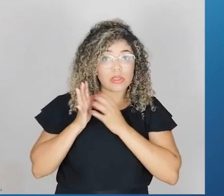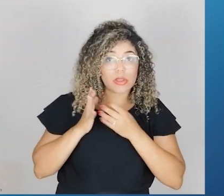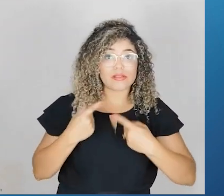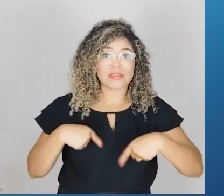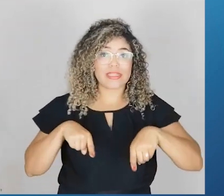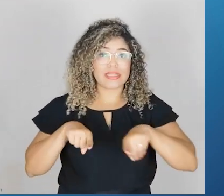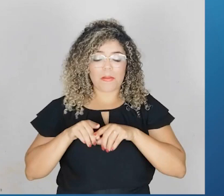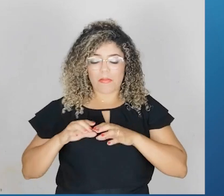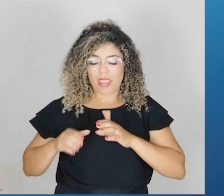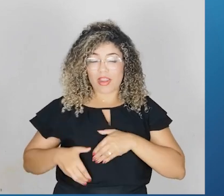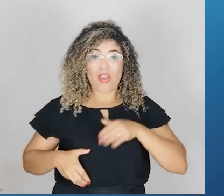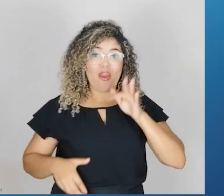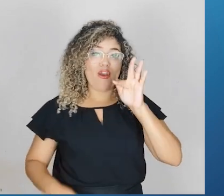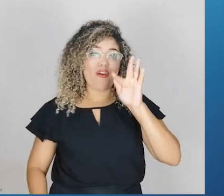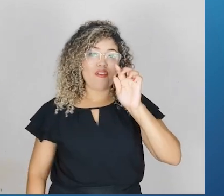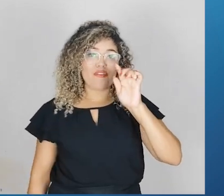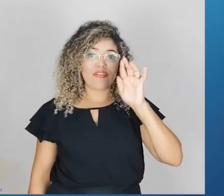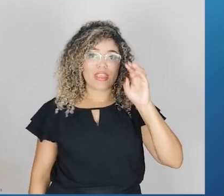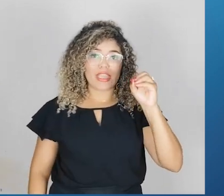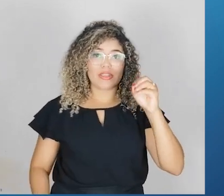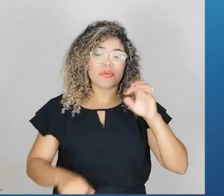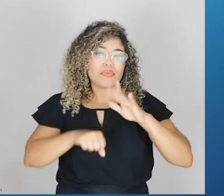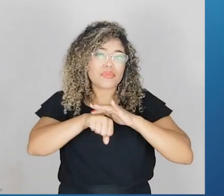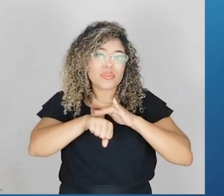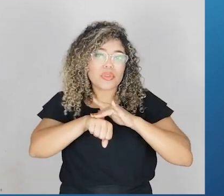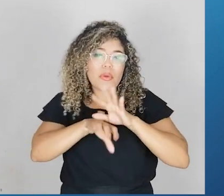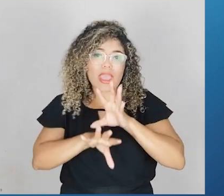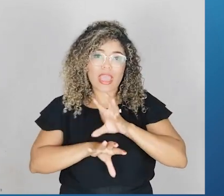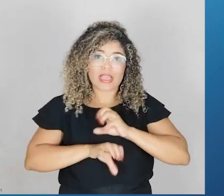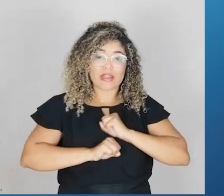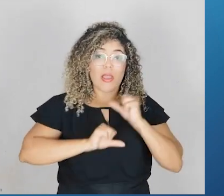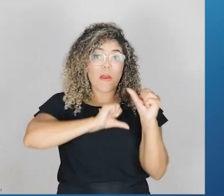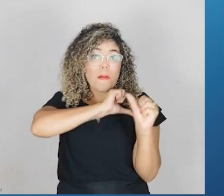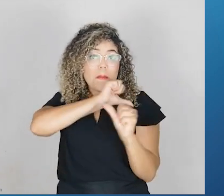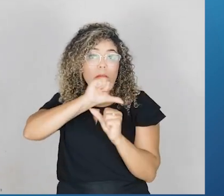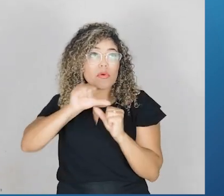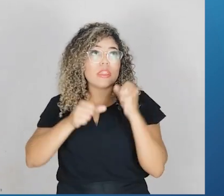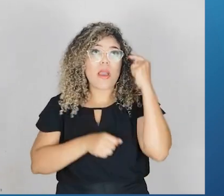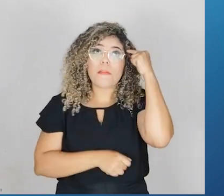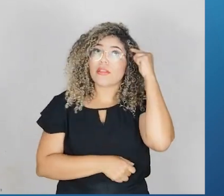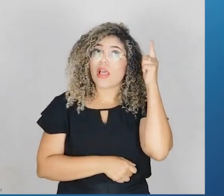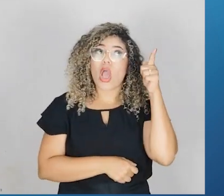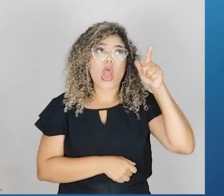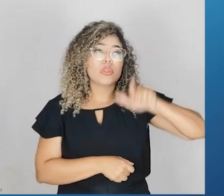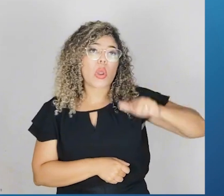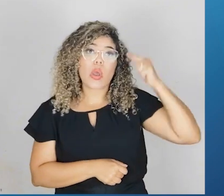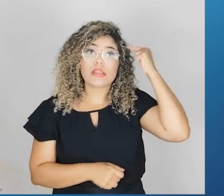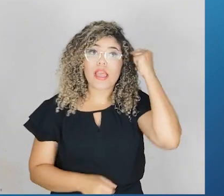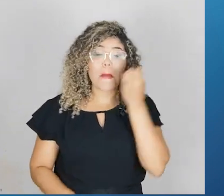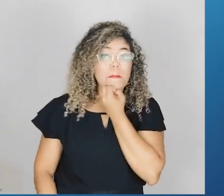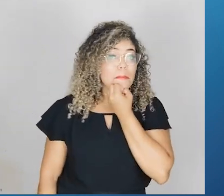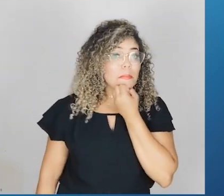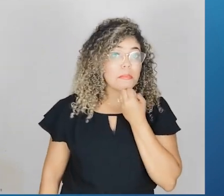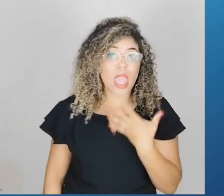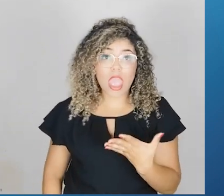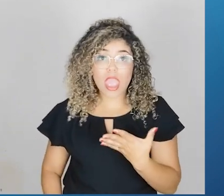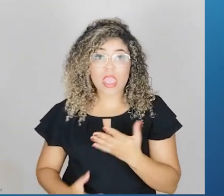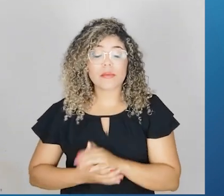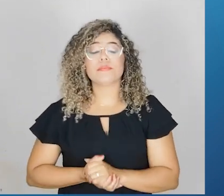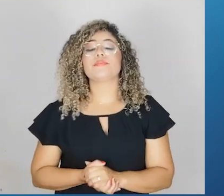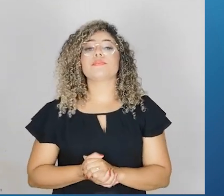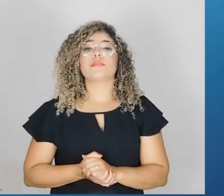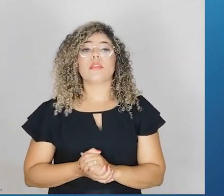no fígado, doenças contagiosas, alterações na capacidade de pensar, aqui nós estamos falando relacionado também ao